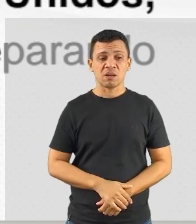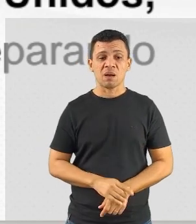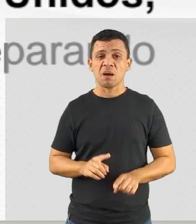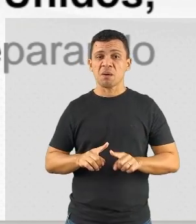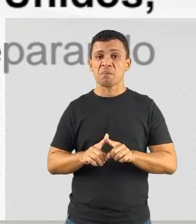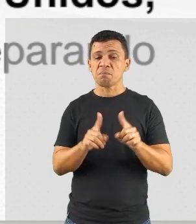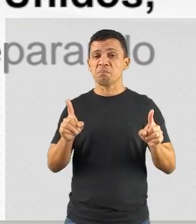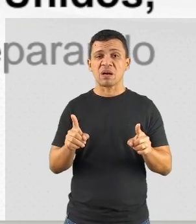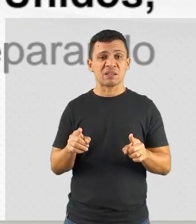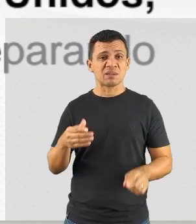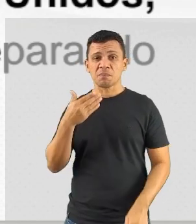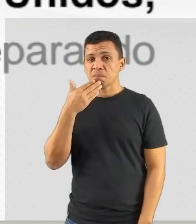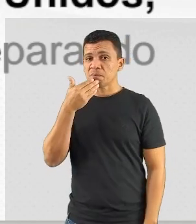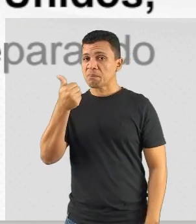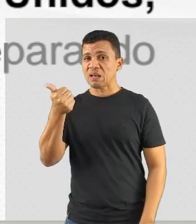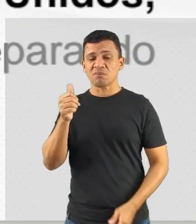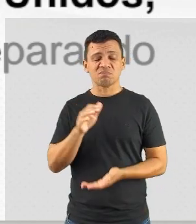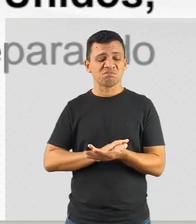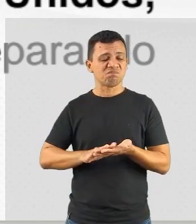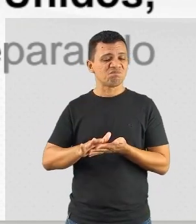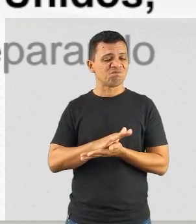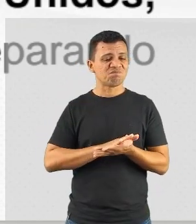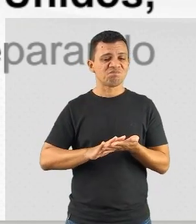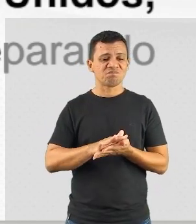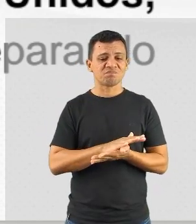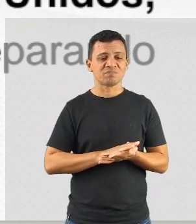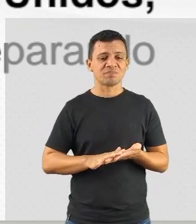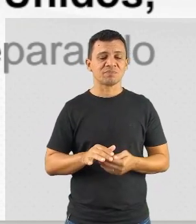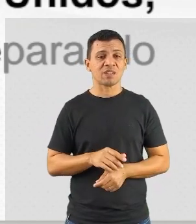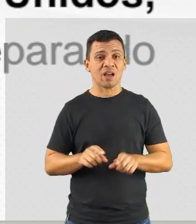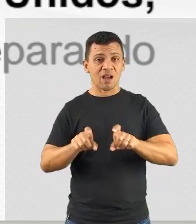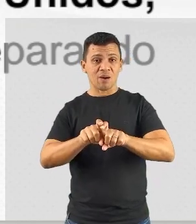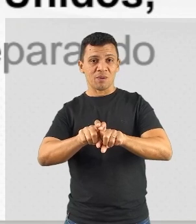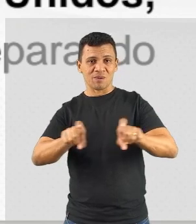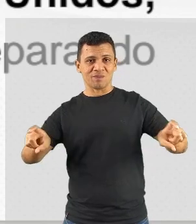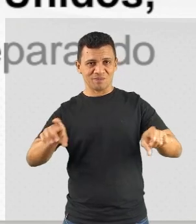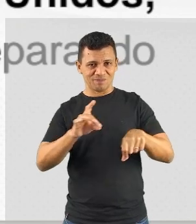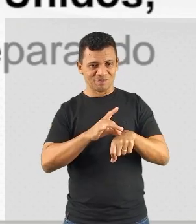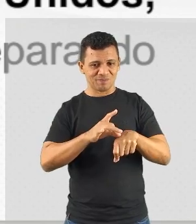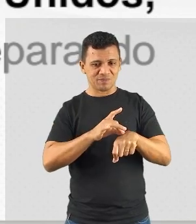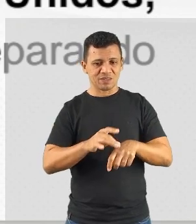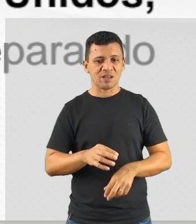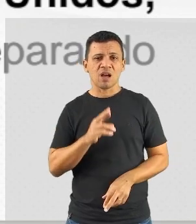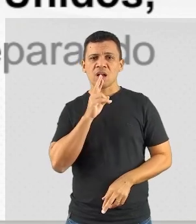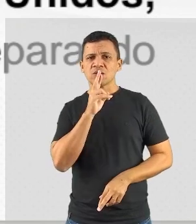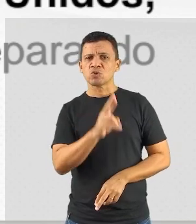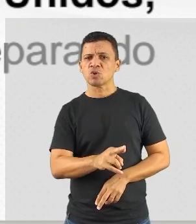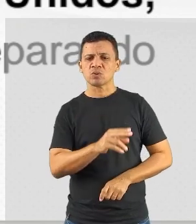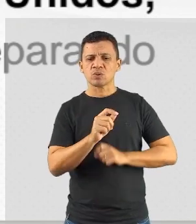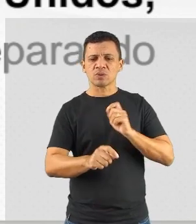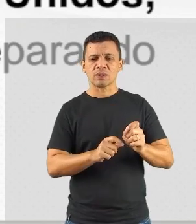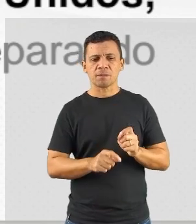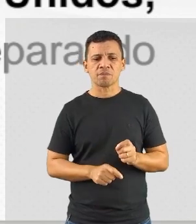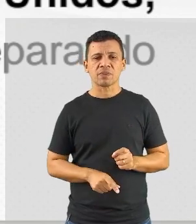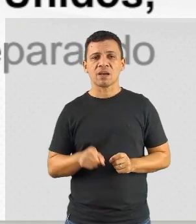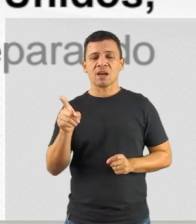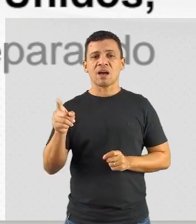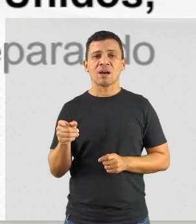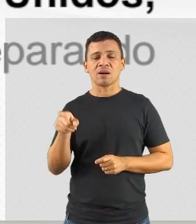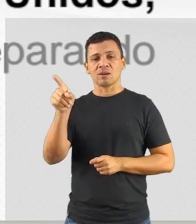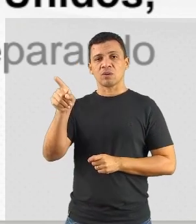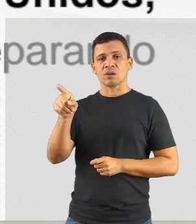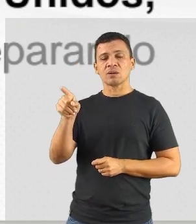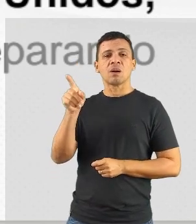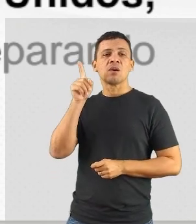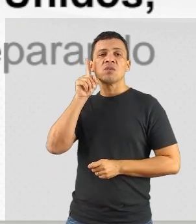resultado satisfatório. Aí vem a solução que eu coloquei em negrito. A solução seria adotar o modelo